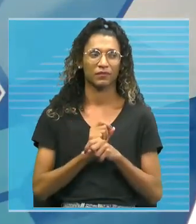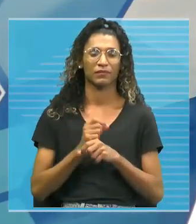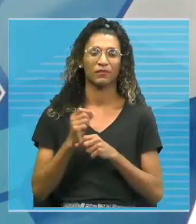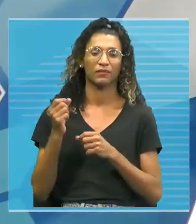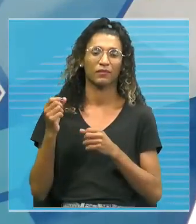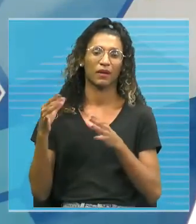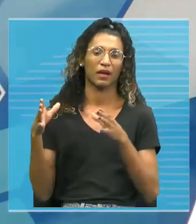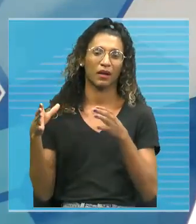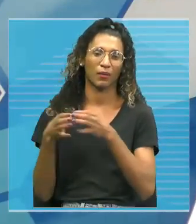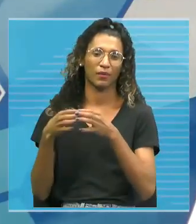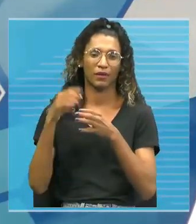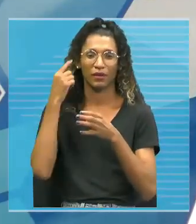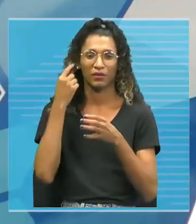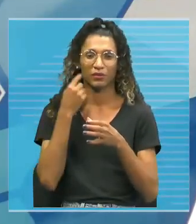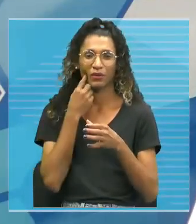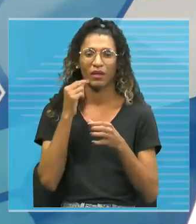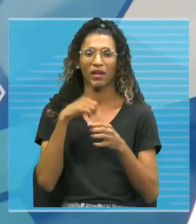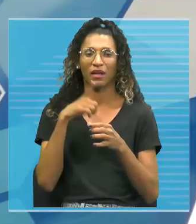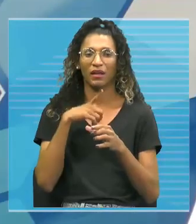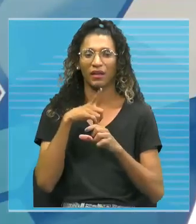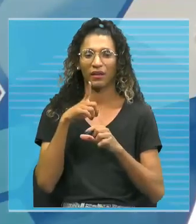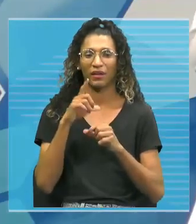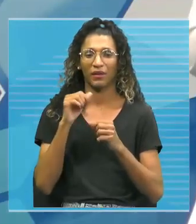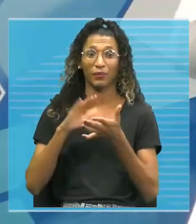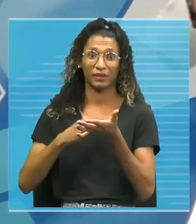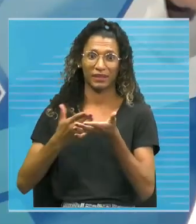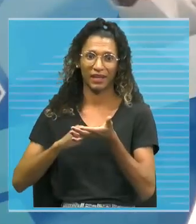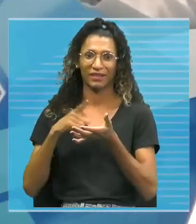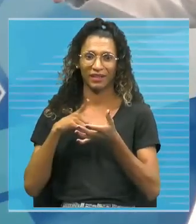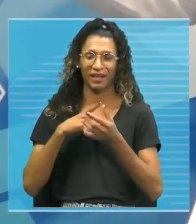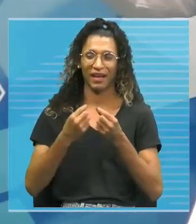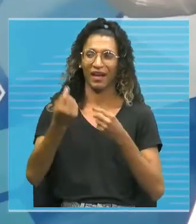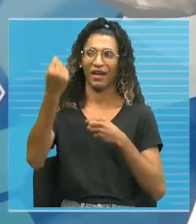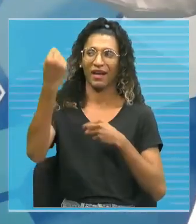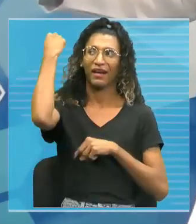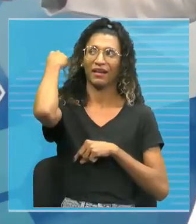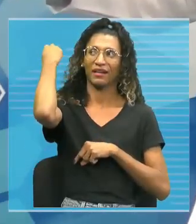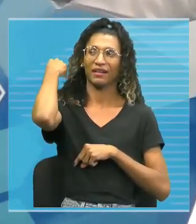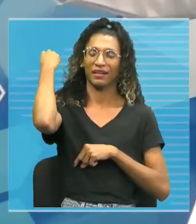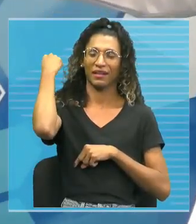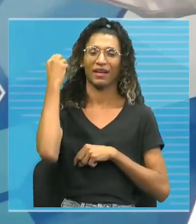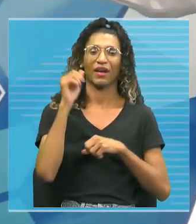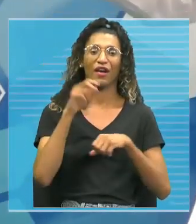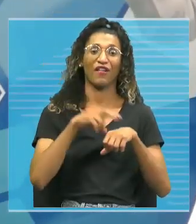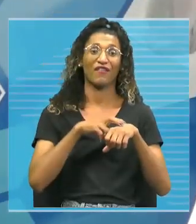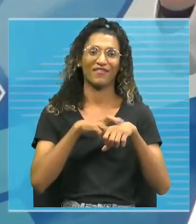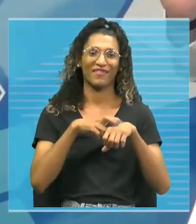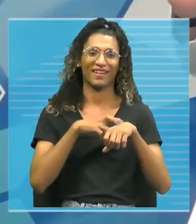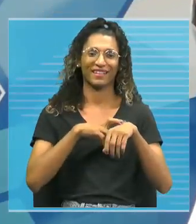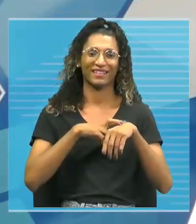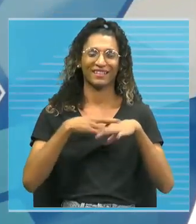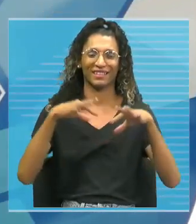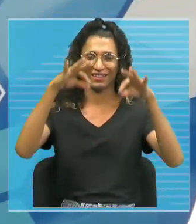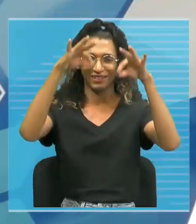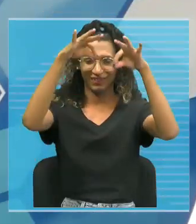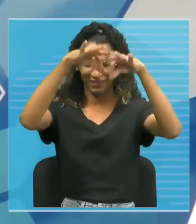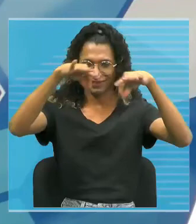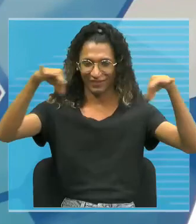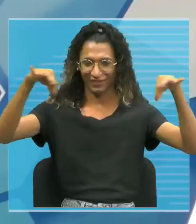Libras um fundo que é colocado o que quiser. Quiser colocar, isso é tecnologia.